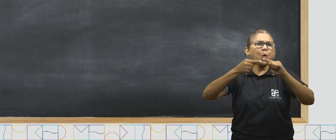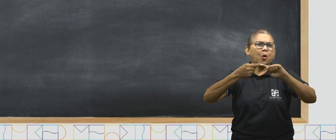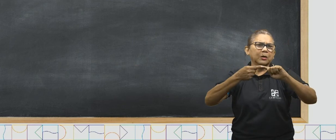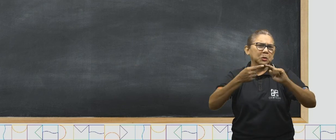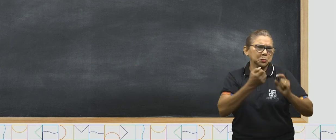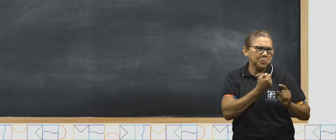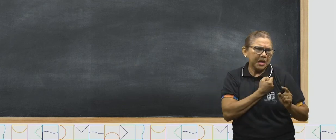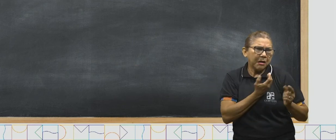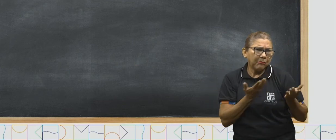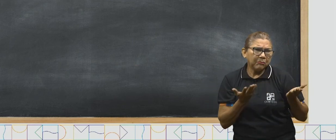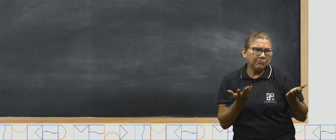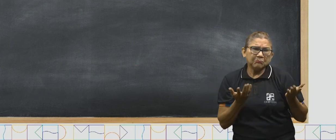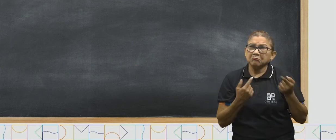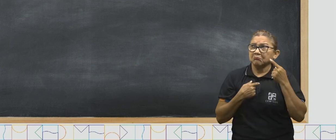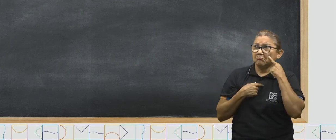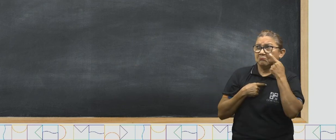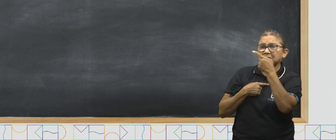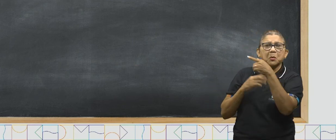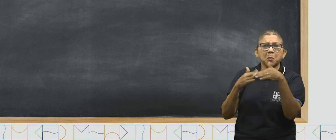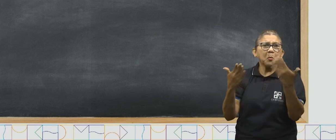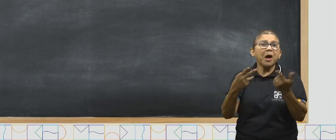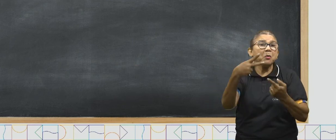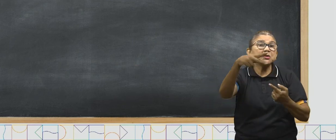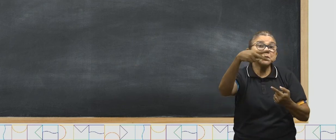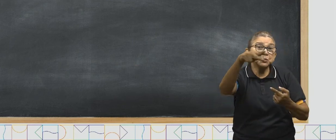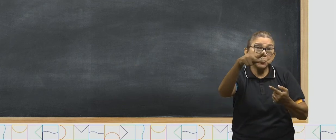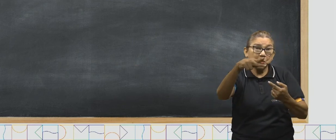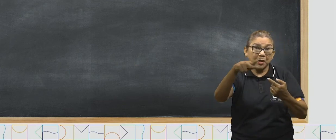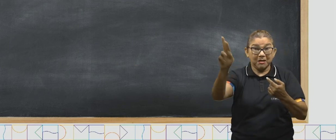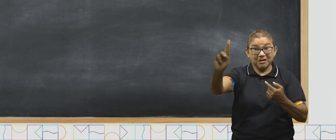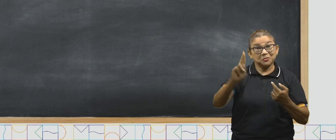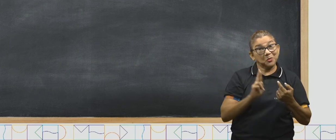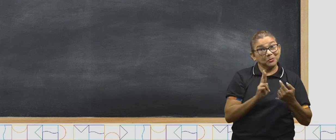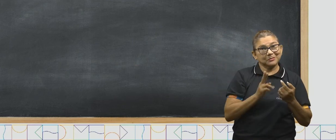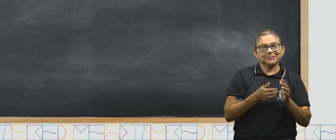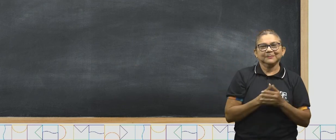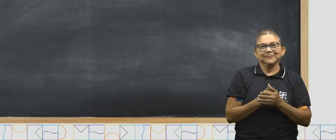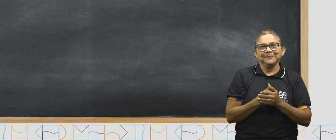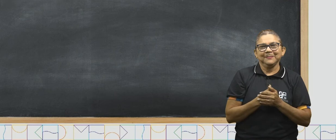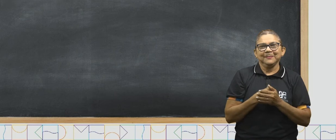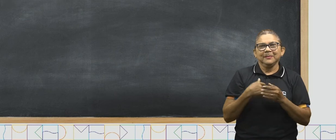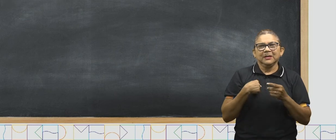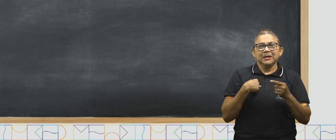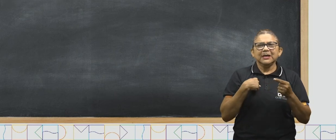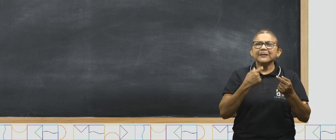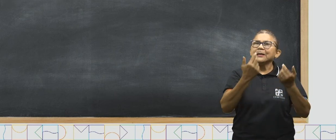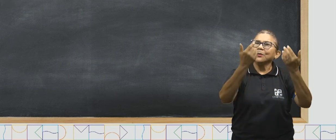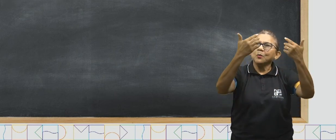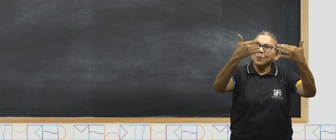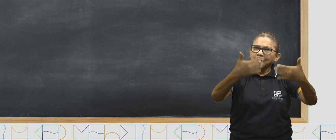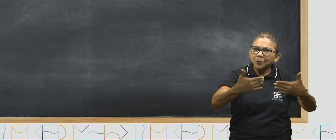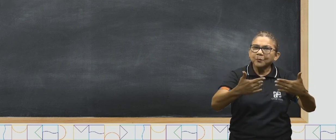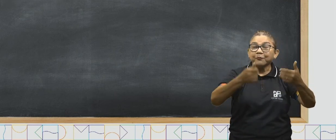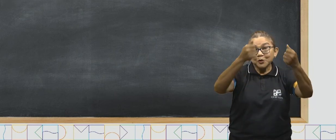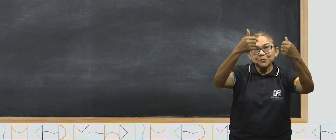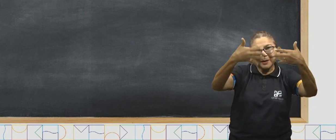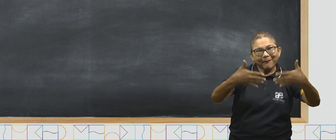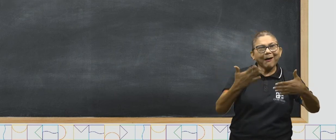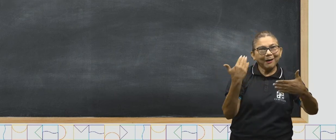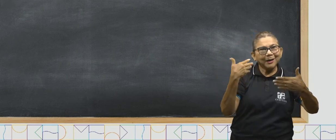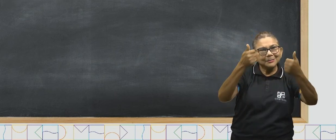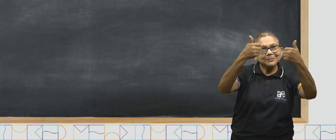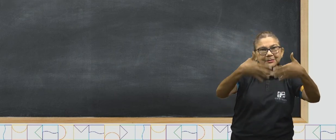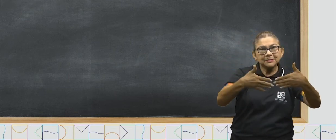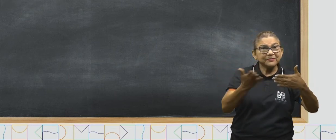e numeral? Qual é a sua resposta, aluno? De acordo com aquilo que estudamos até agora. Vamos verificar